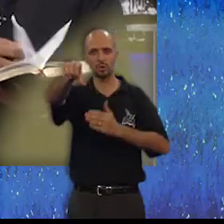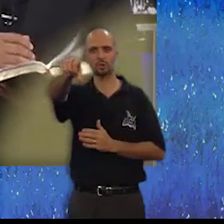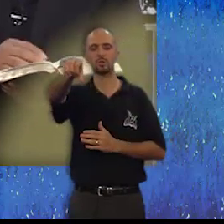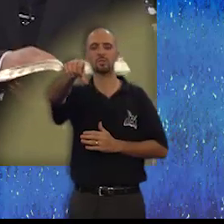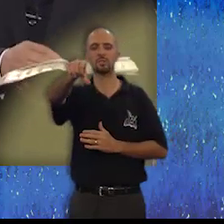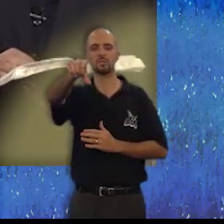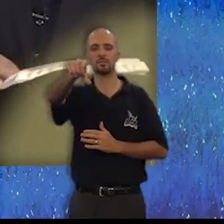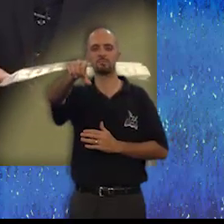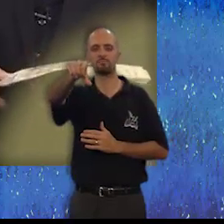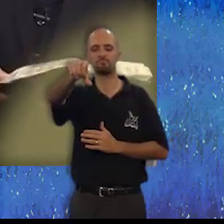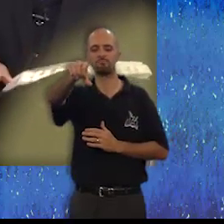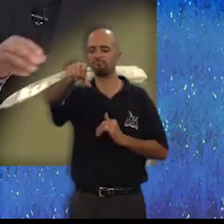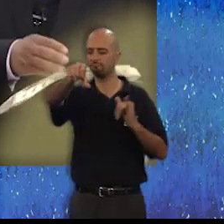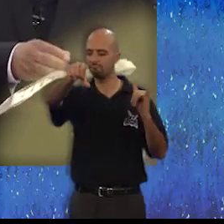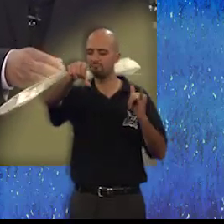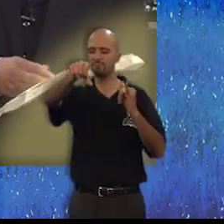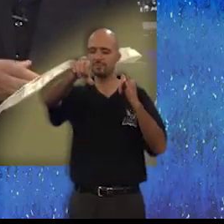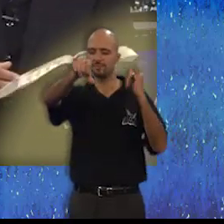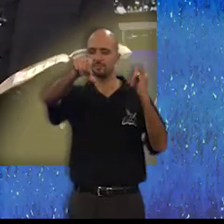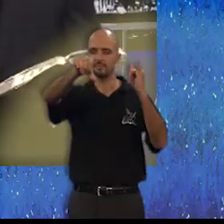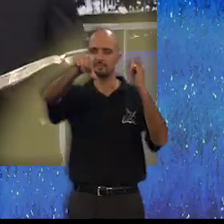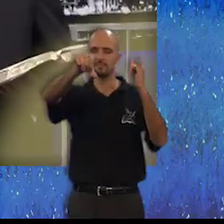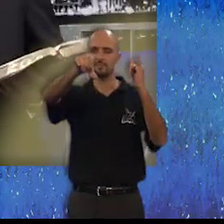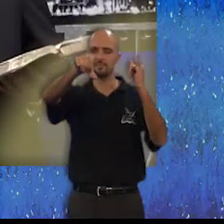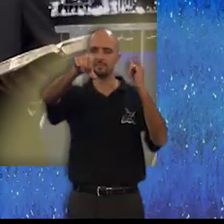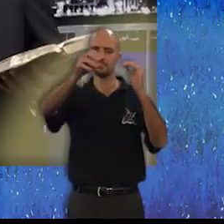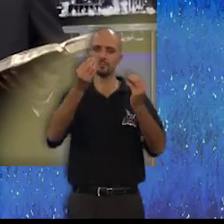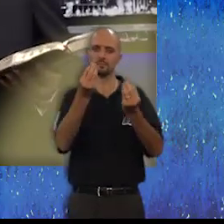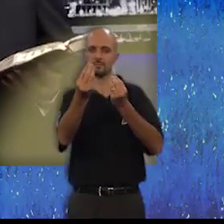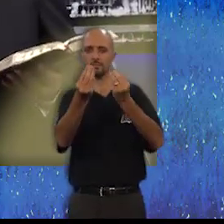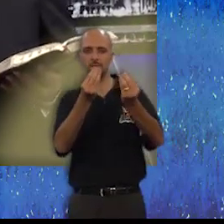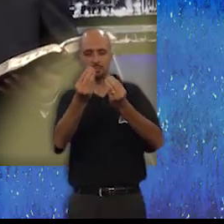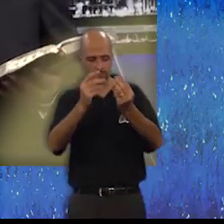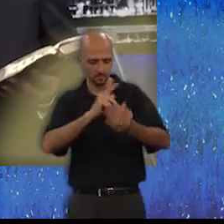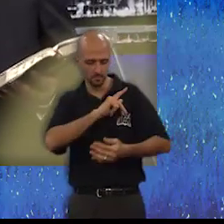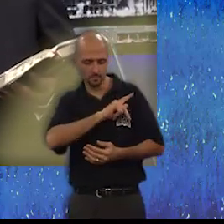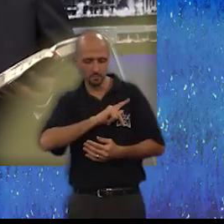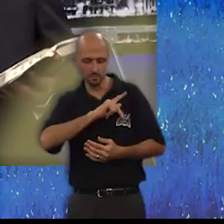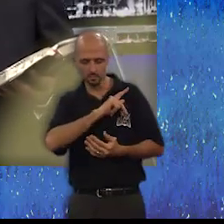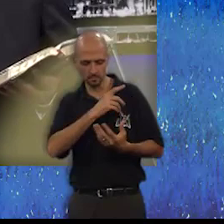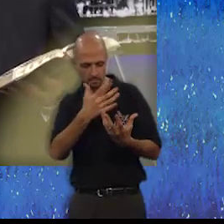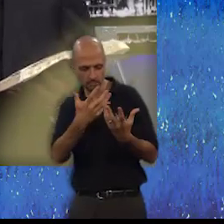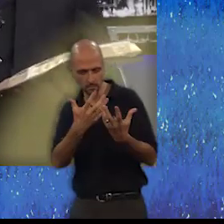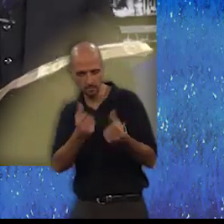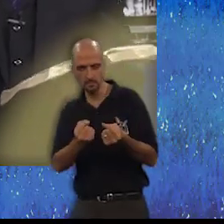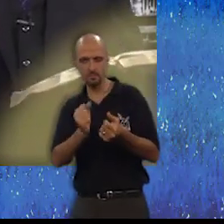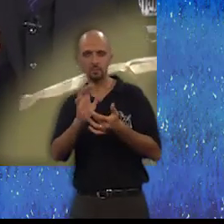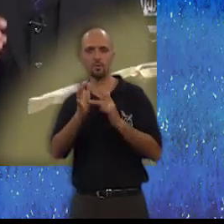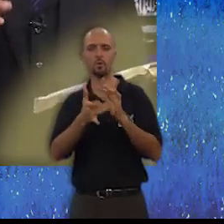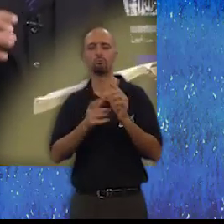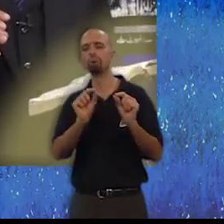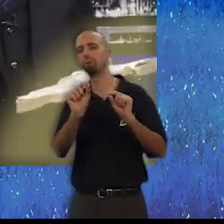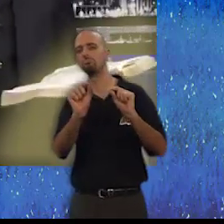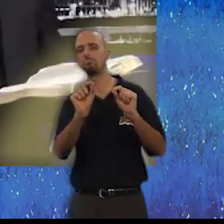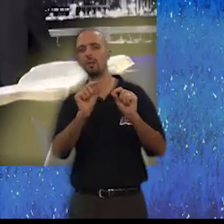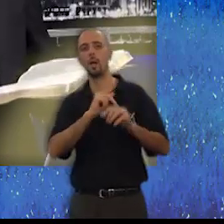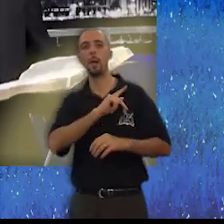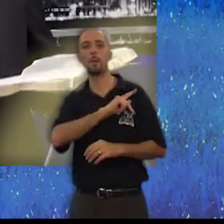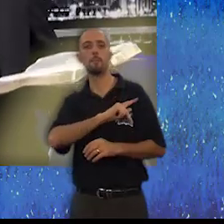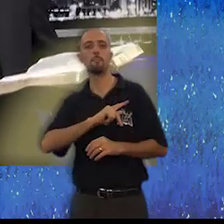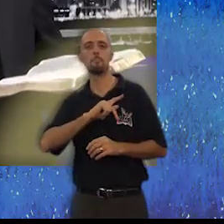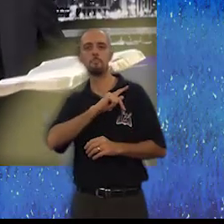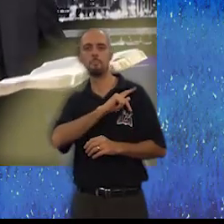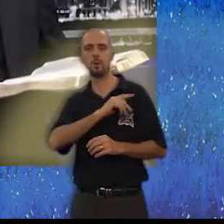incríveis. E aqui no capítulo 9 mostra a conversão de Saulo. A Bíblia fala que Saulo era um